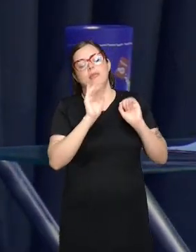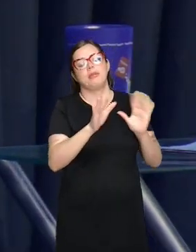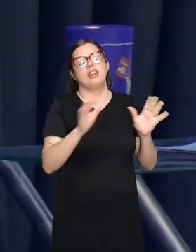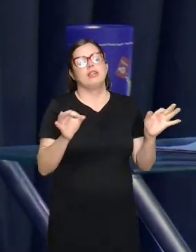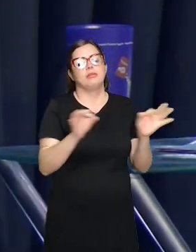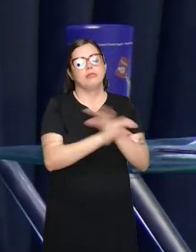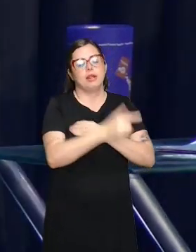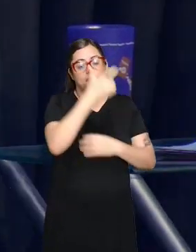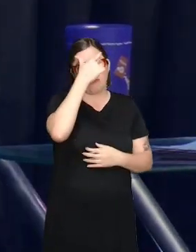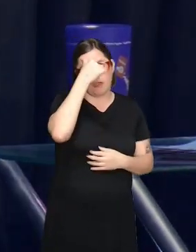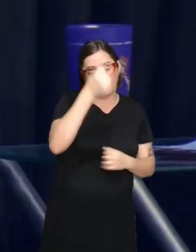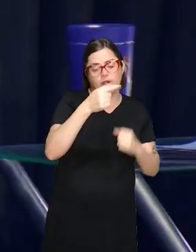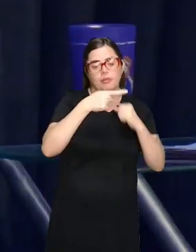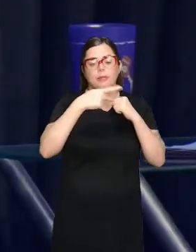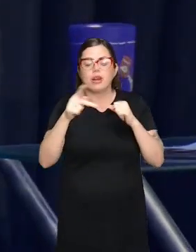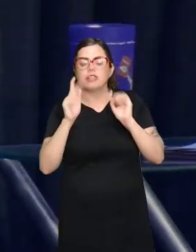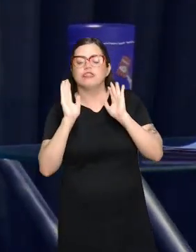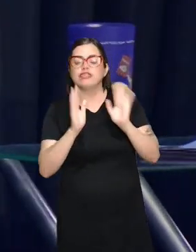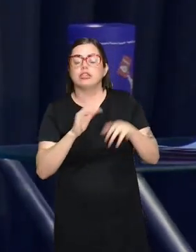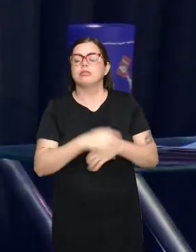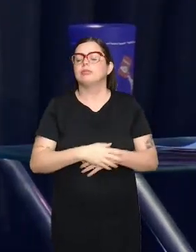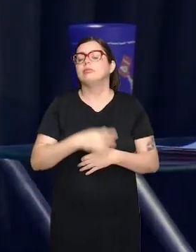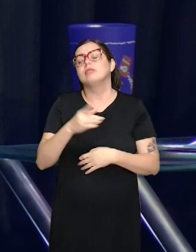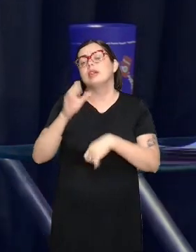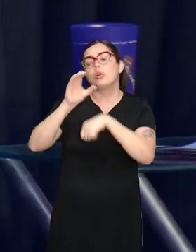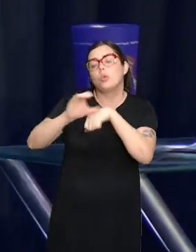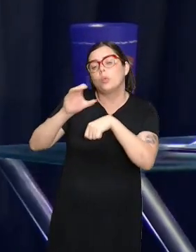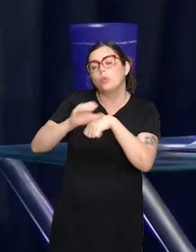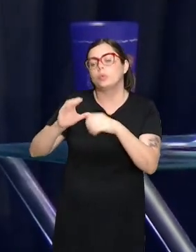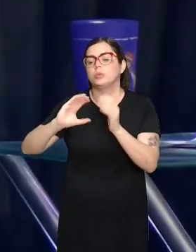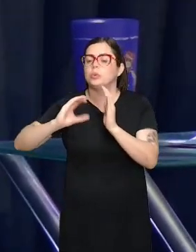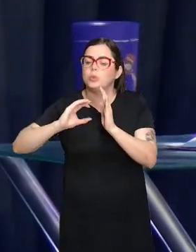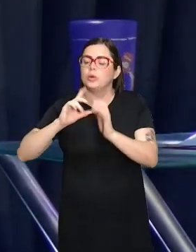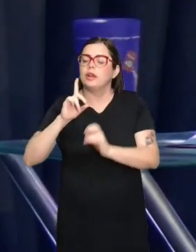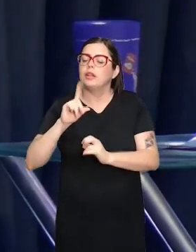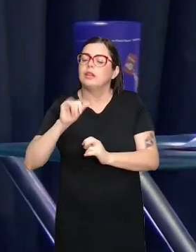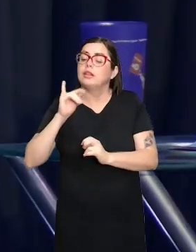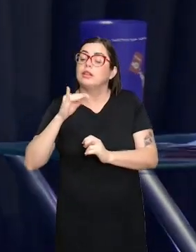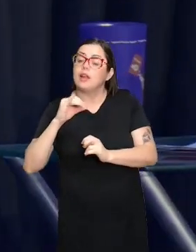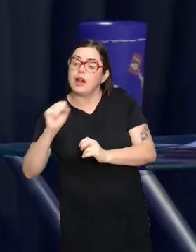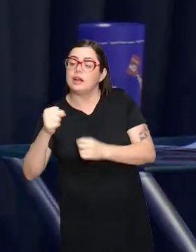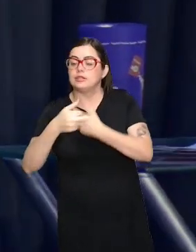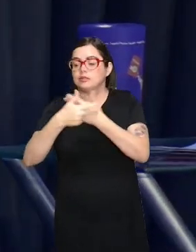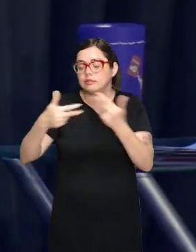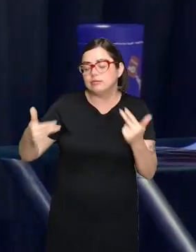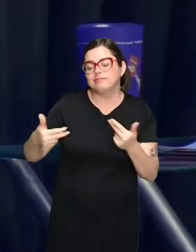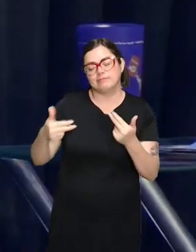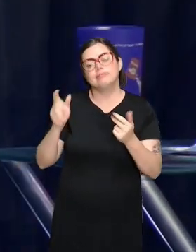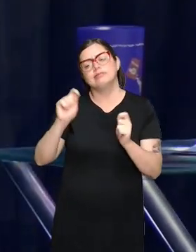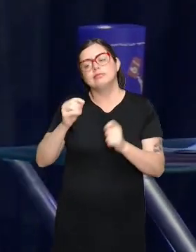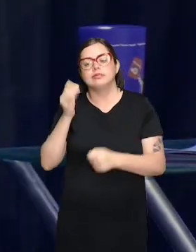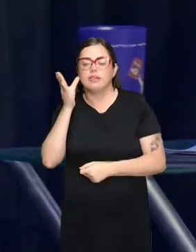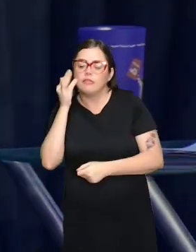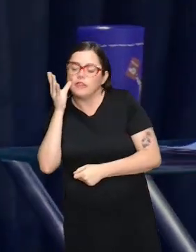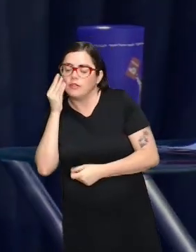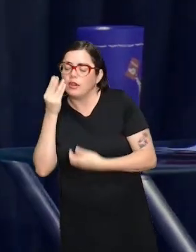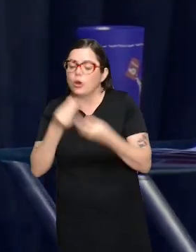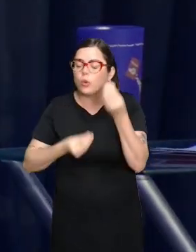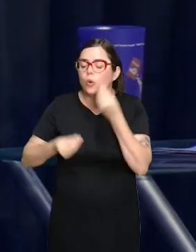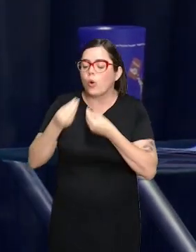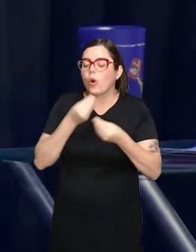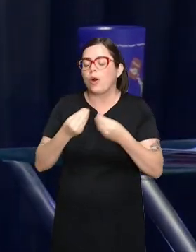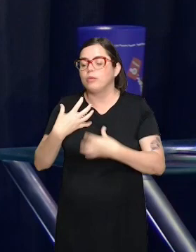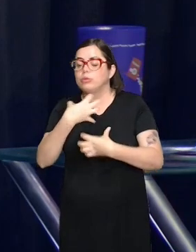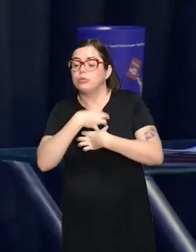pós-graduação. Faz um curso de dados, faz um curso Cidadãos de Dados, né? Veja como é que está o seu momento